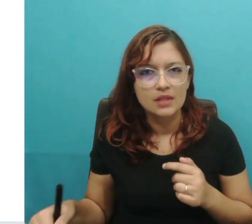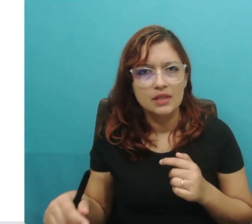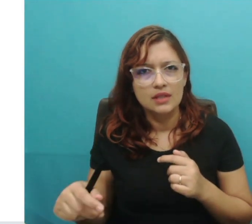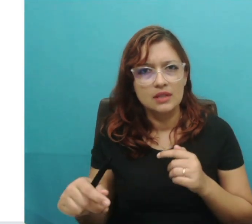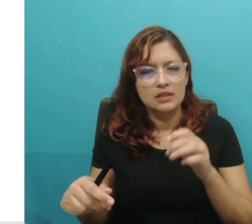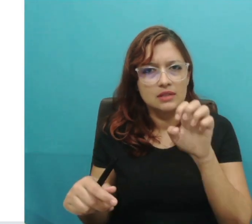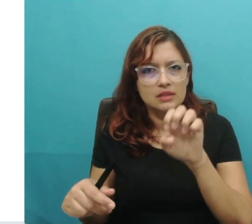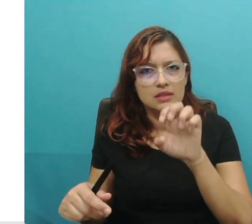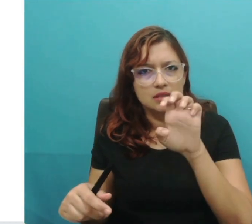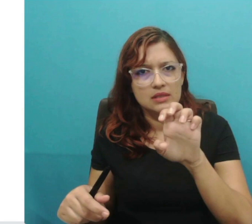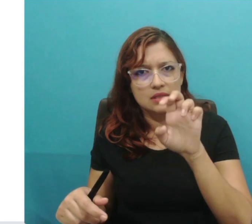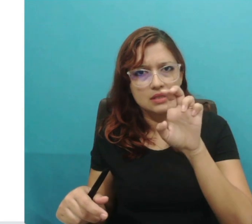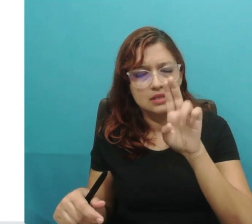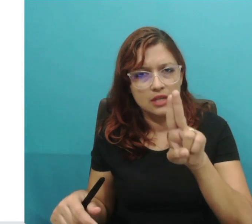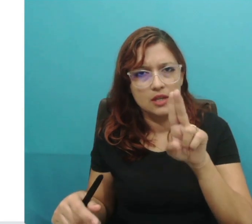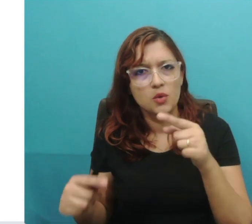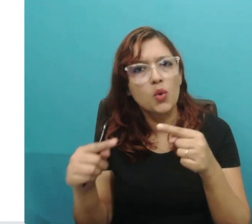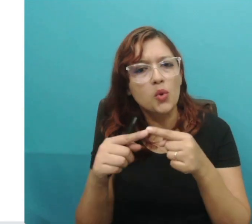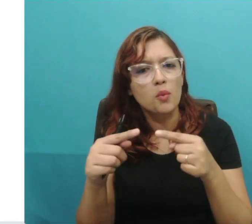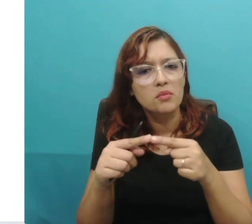seu